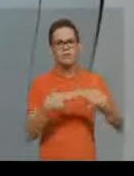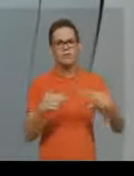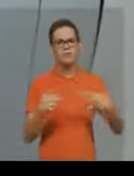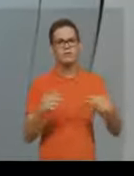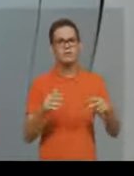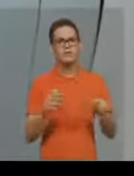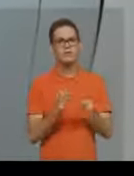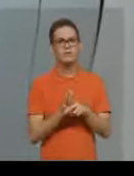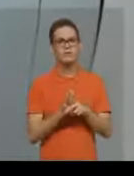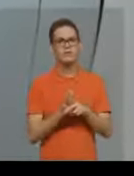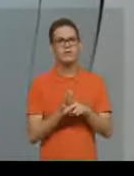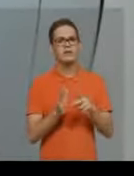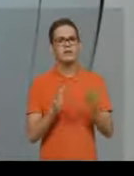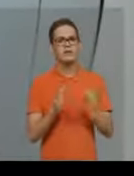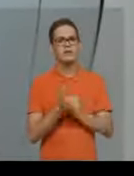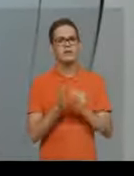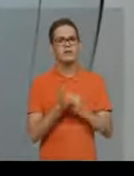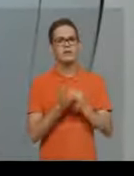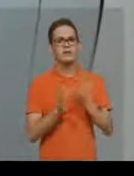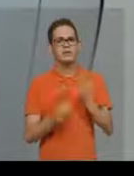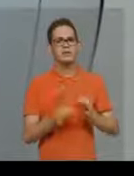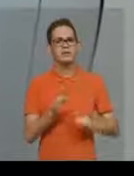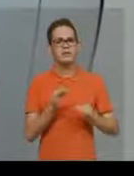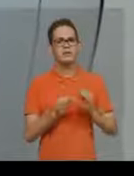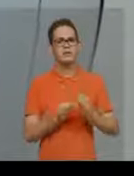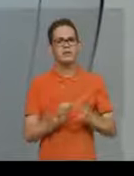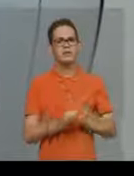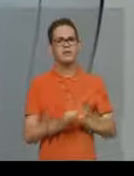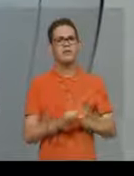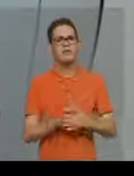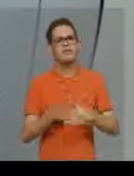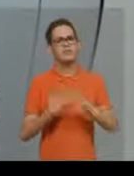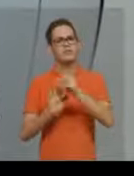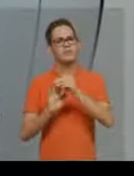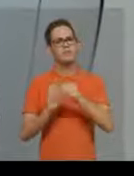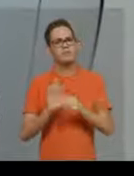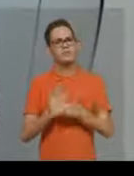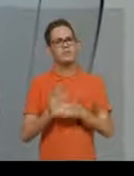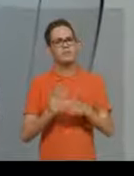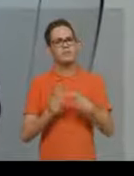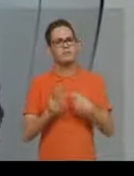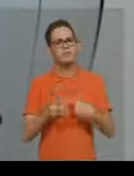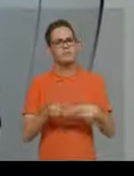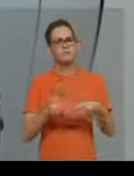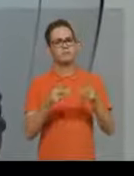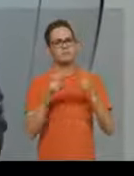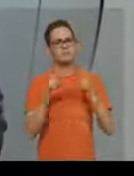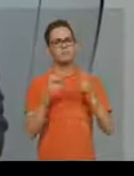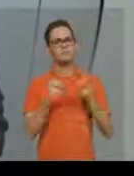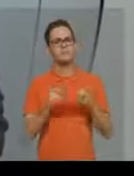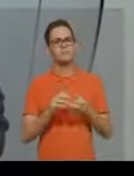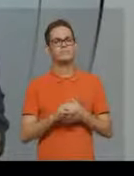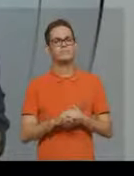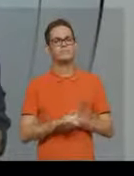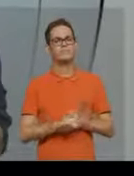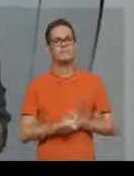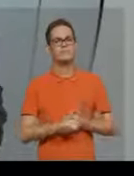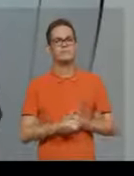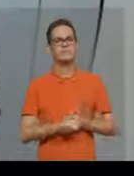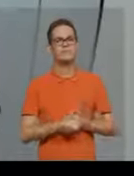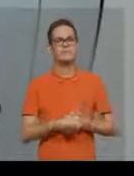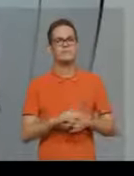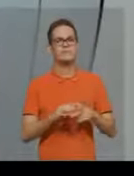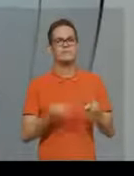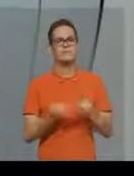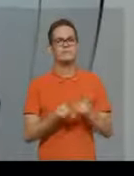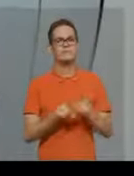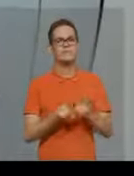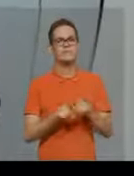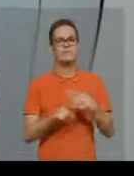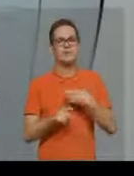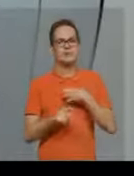coisa injusta. A matéria jornalística te toca, mas a literatura toca muito mais. Você vê aqueles adjetivos, aquele negócio, você